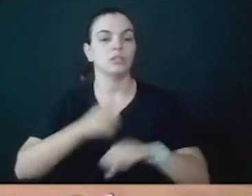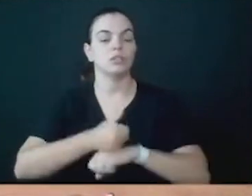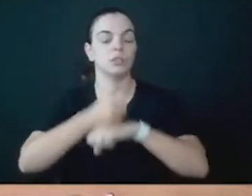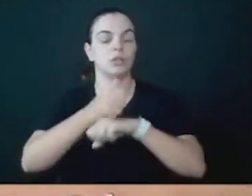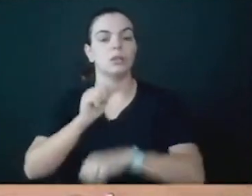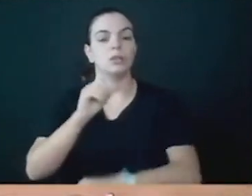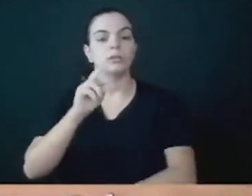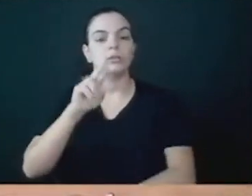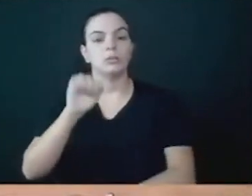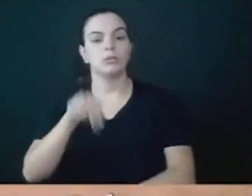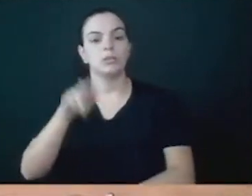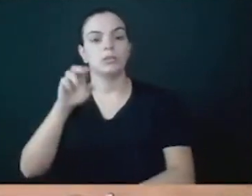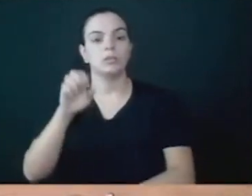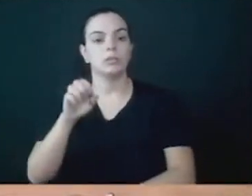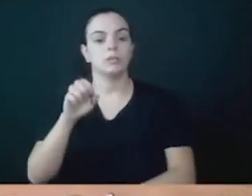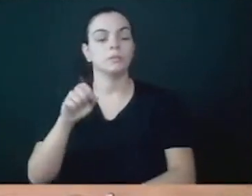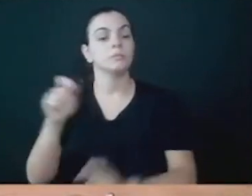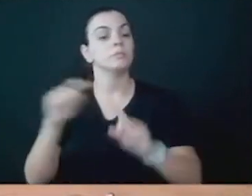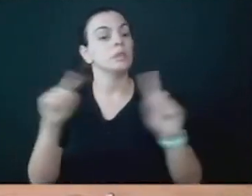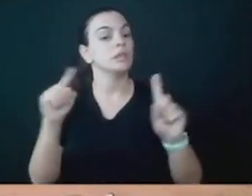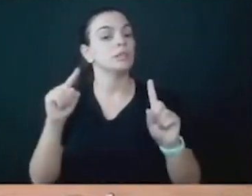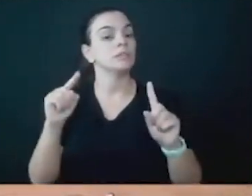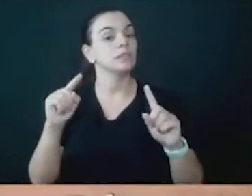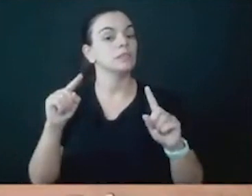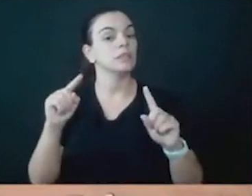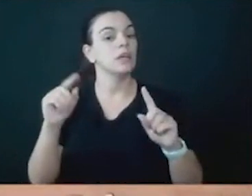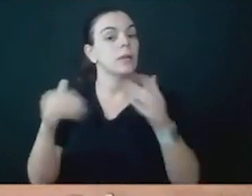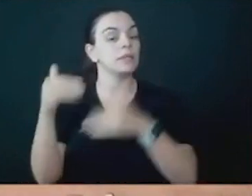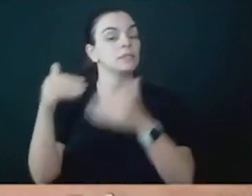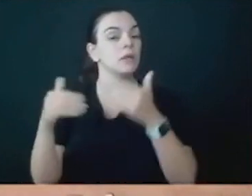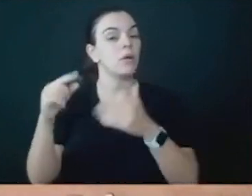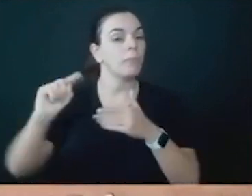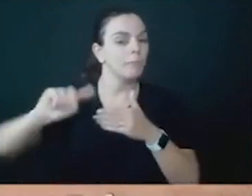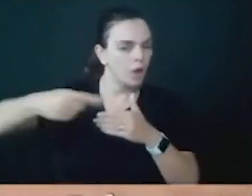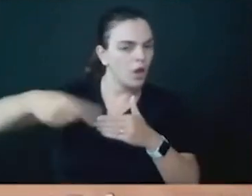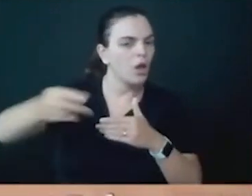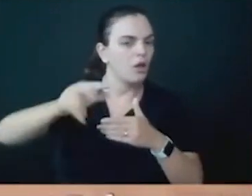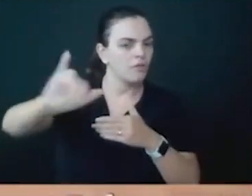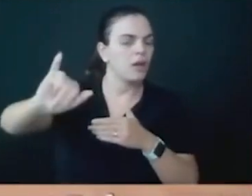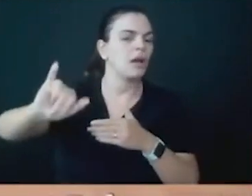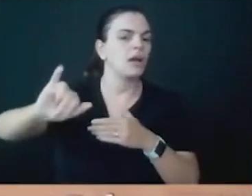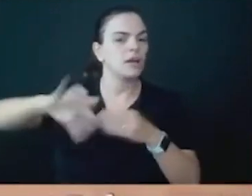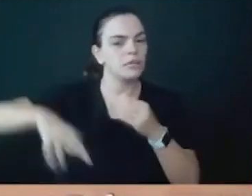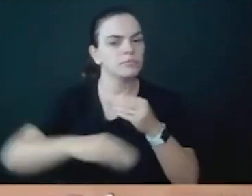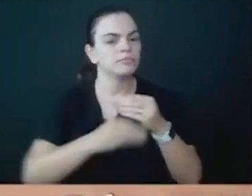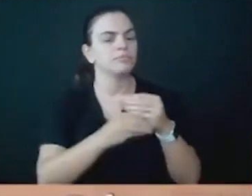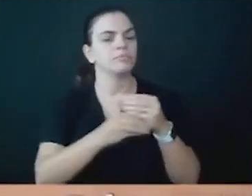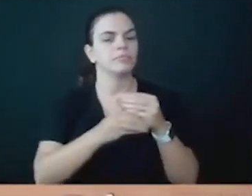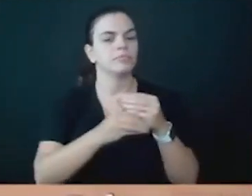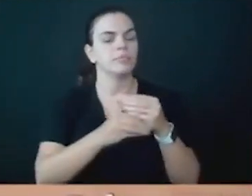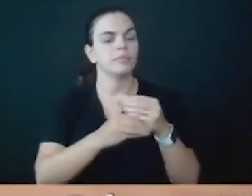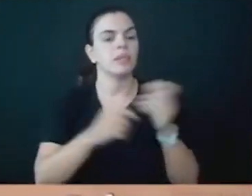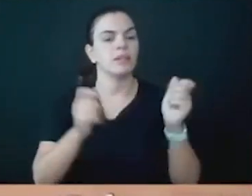pudermos acrescentar, Adriane, nas próximas apresentações, especificamente o programa Fala Curitiba,